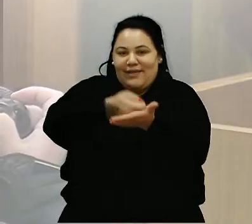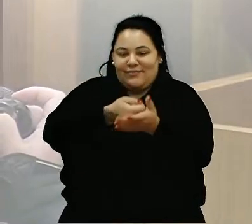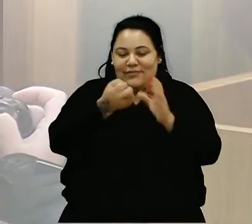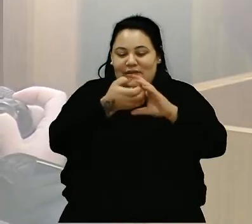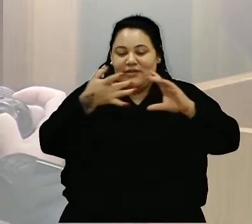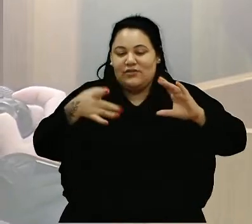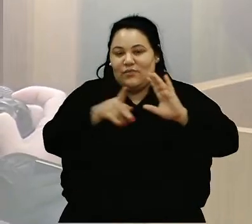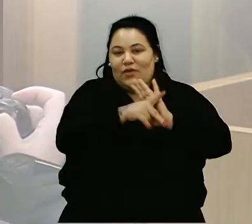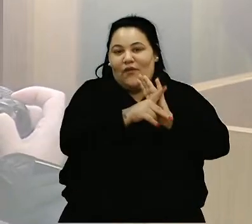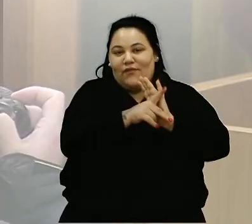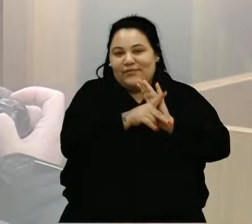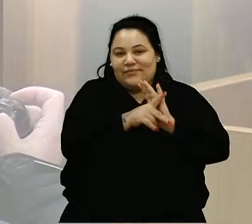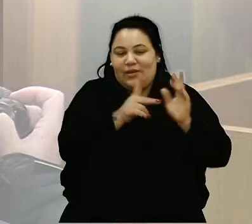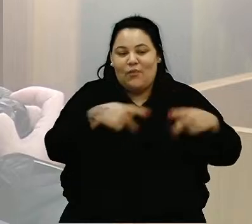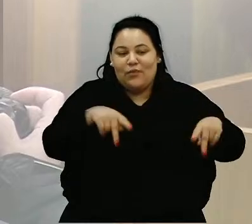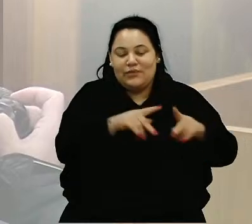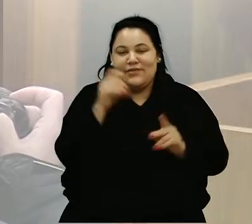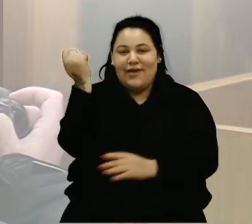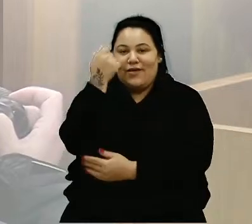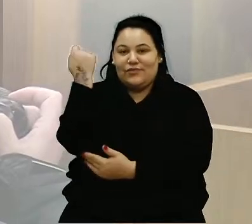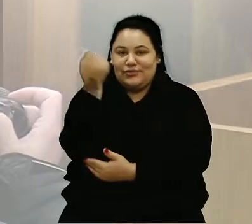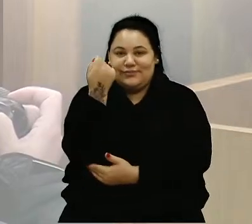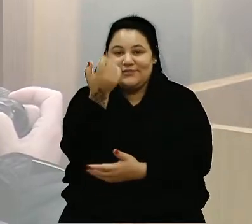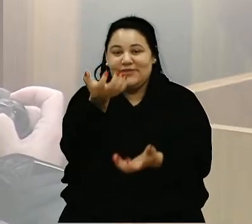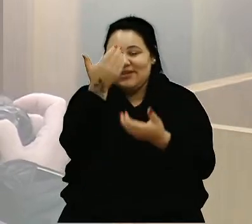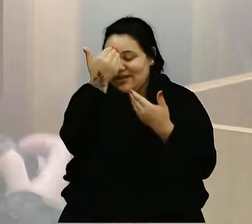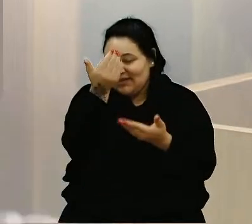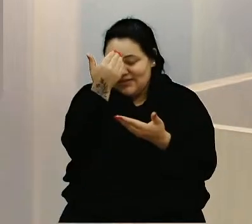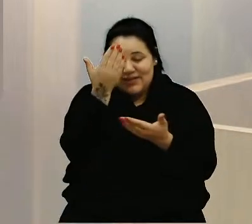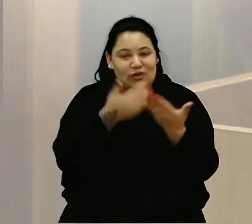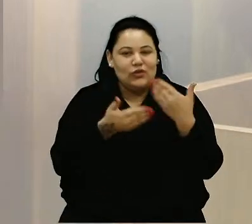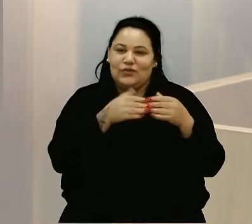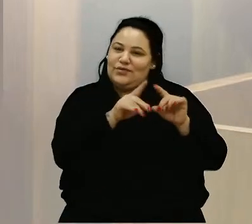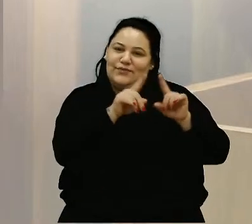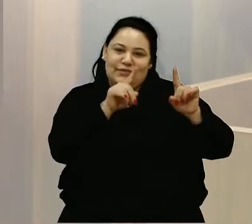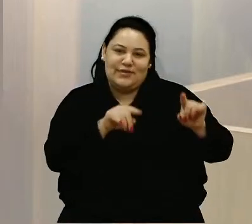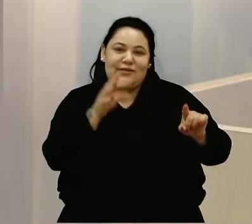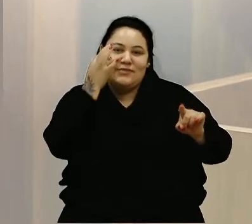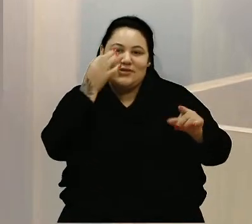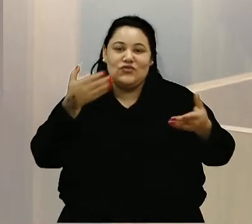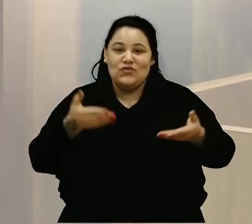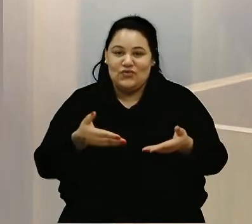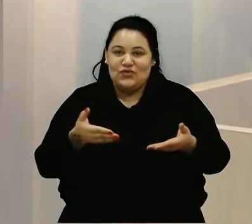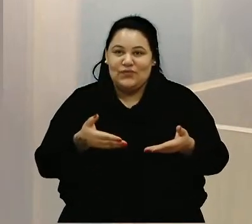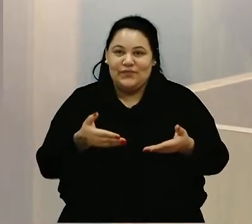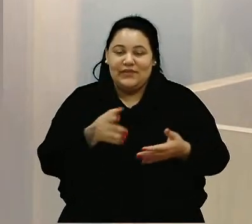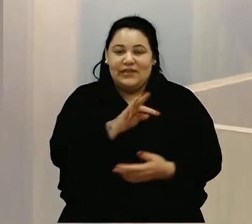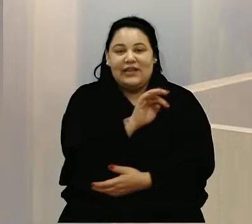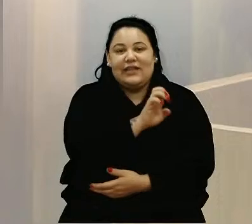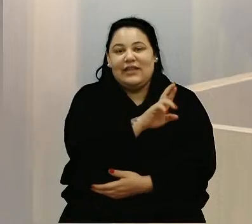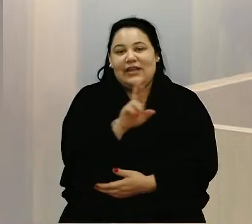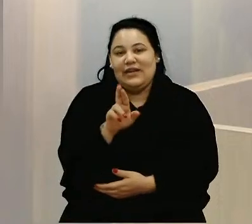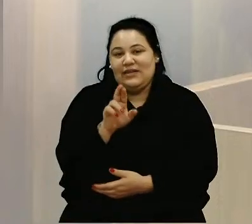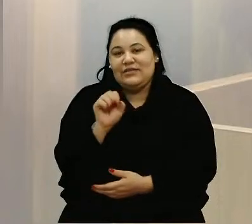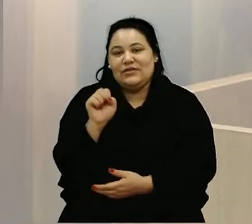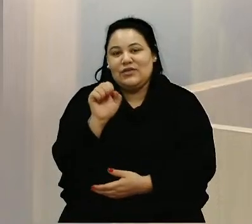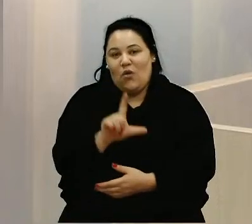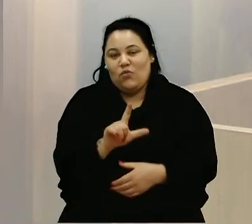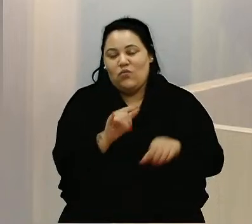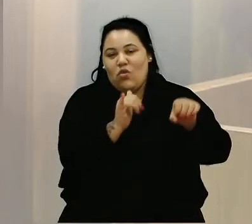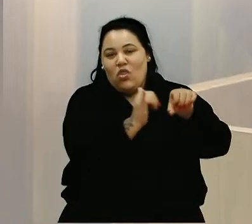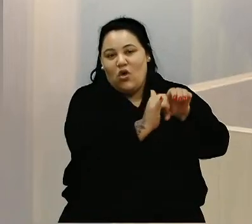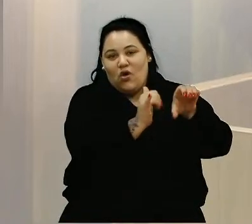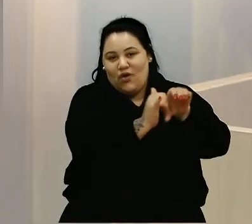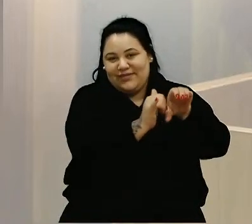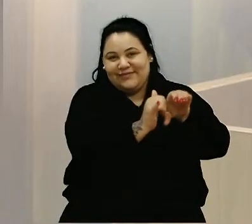gaúcho. Agradecer aqui a todos os colaboradores da TerraSol e a todos os clientes, que sem eles